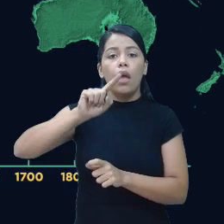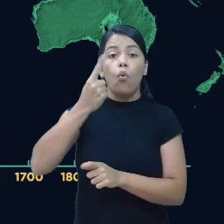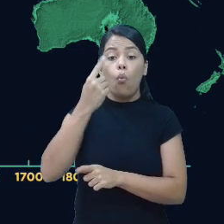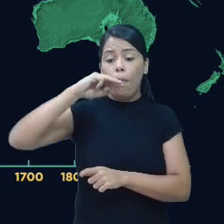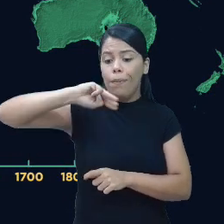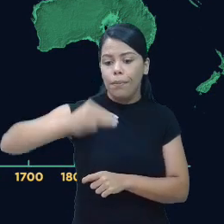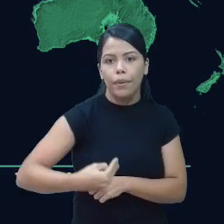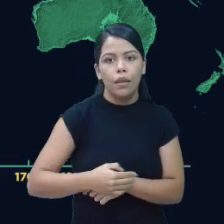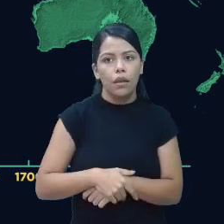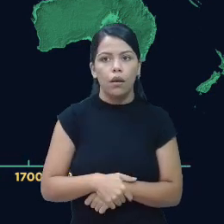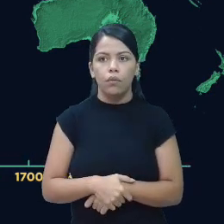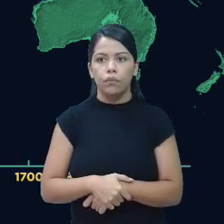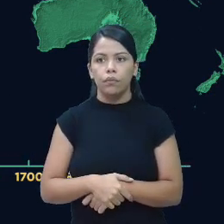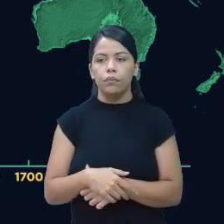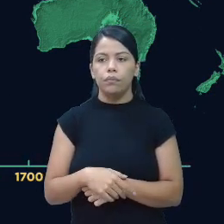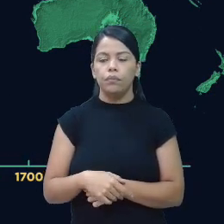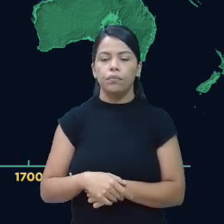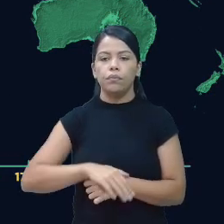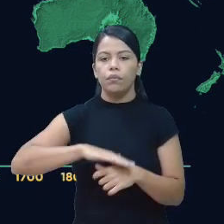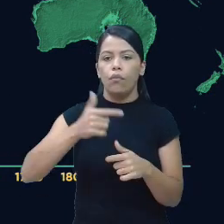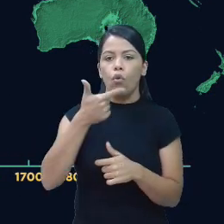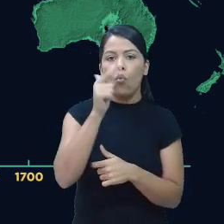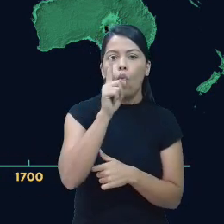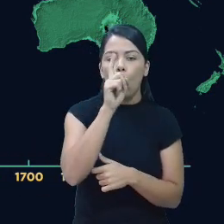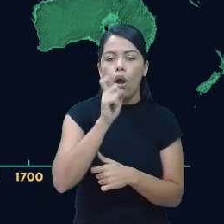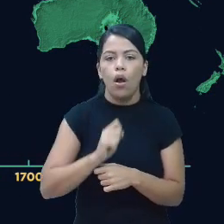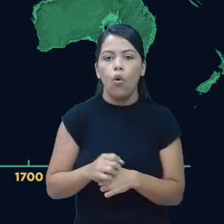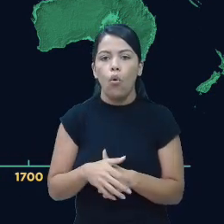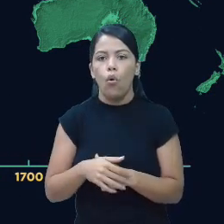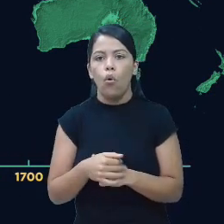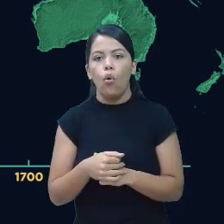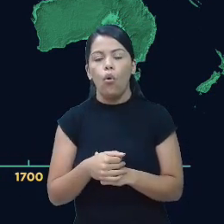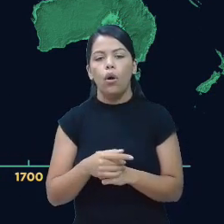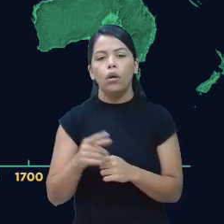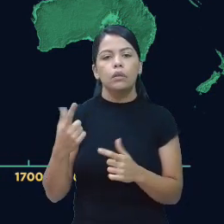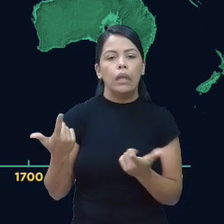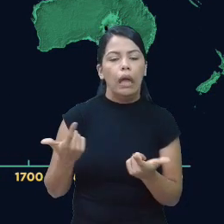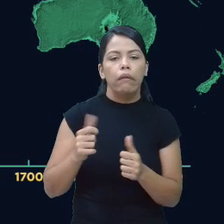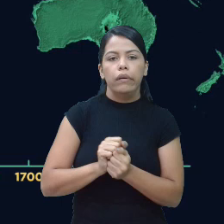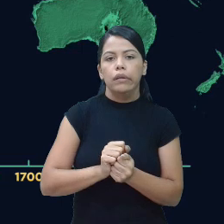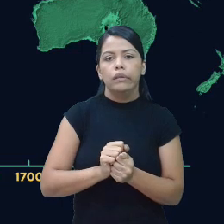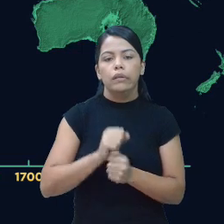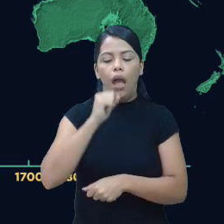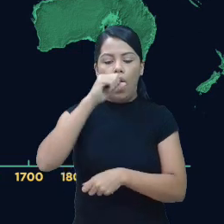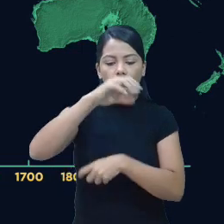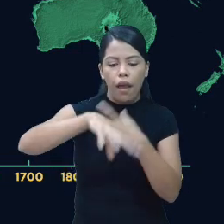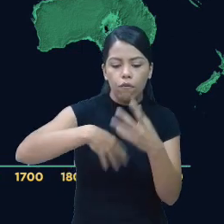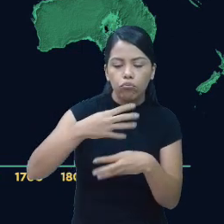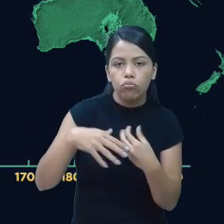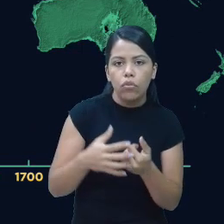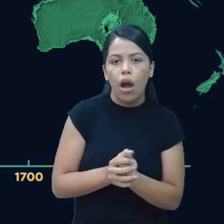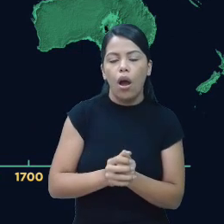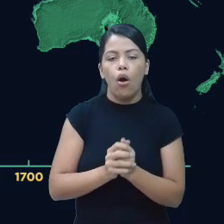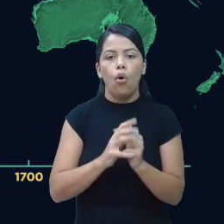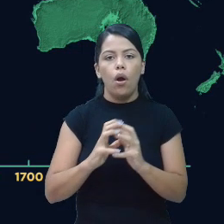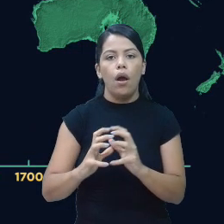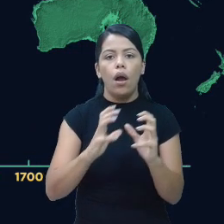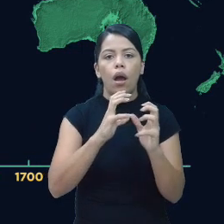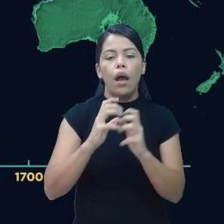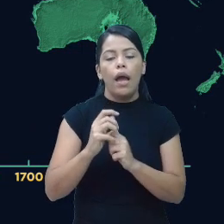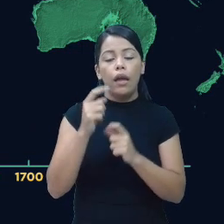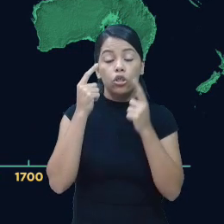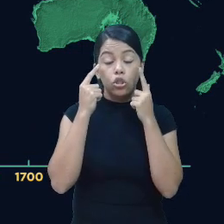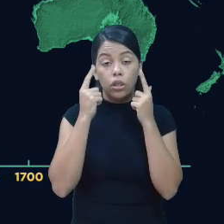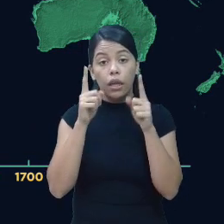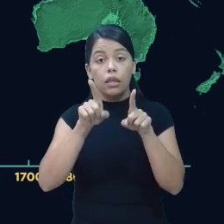representar fatos históricos importantes, tá certo? Dinastia chinesa, o Império Romano, então diversos